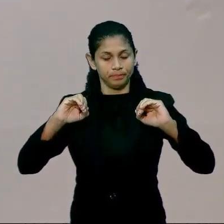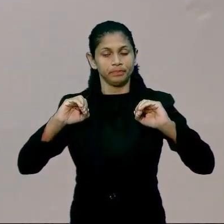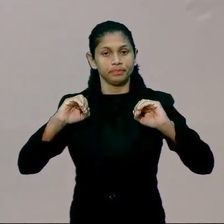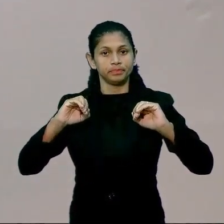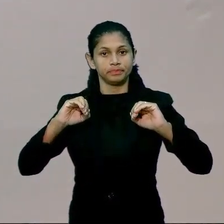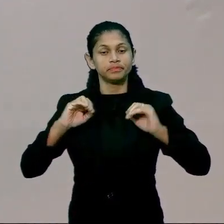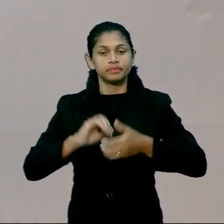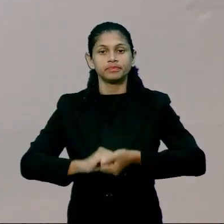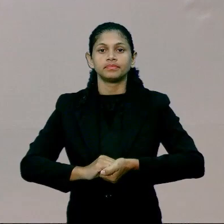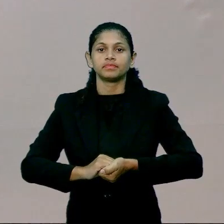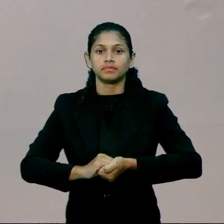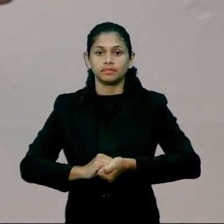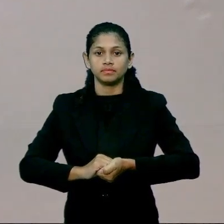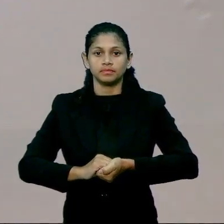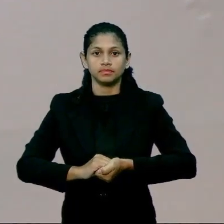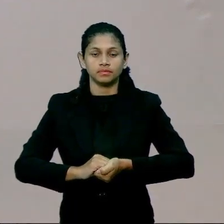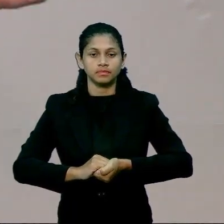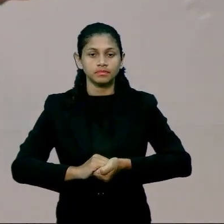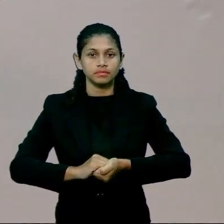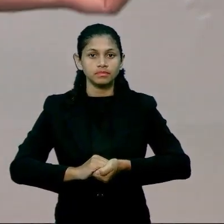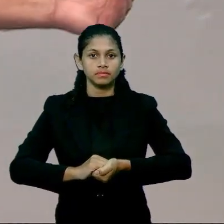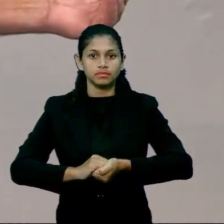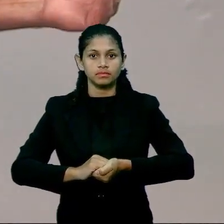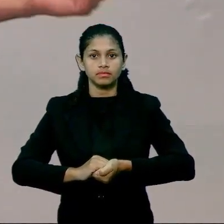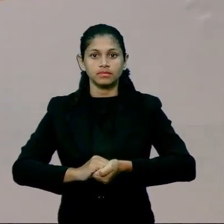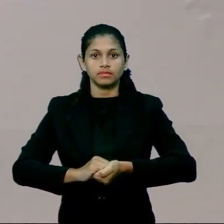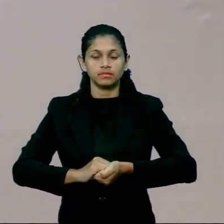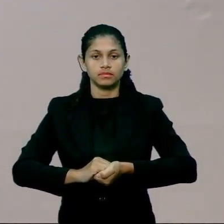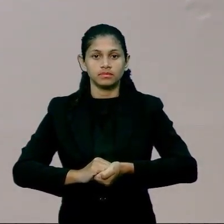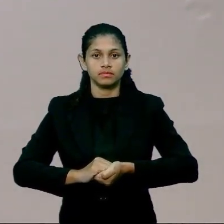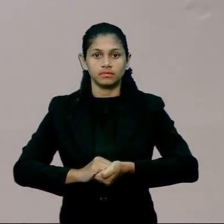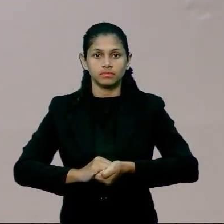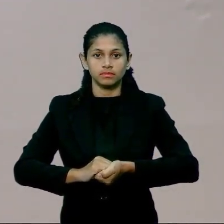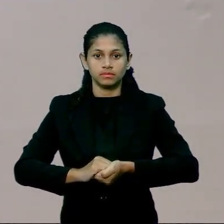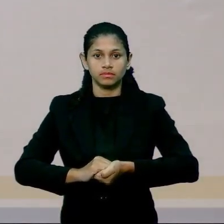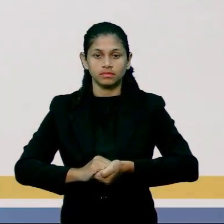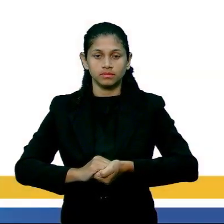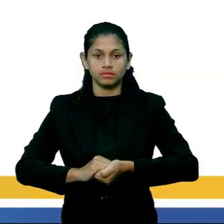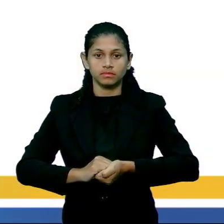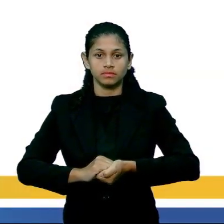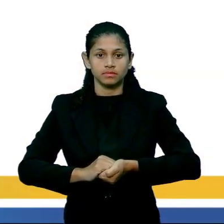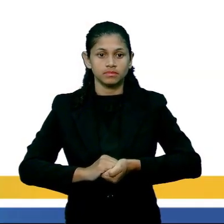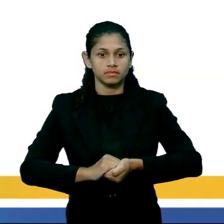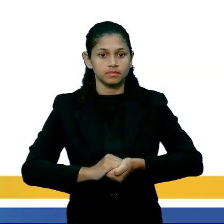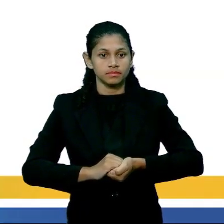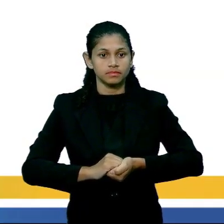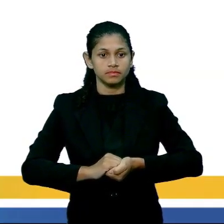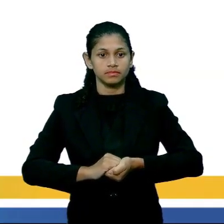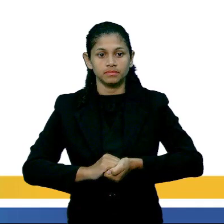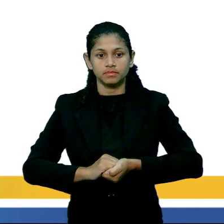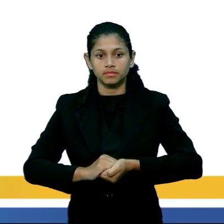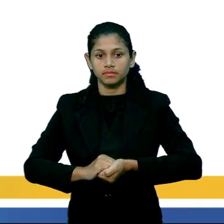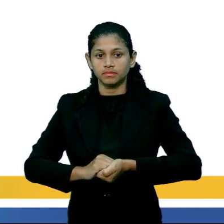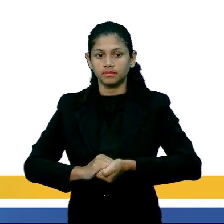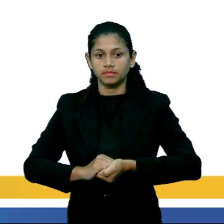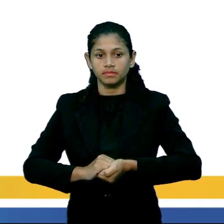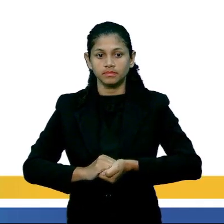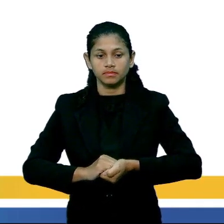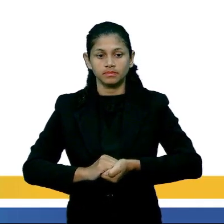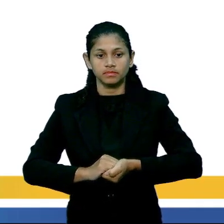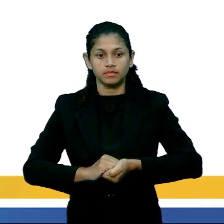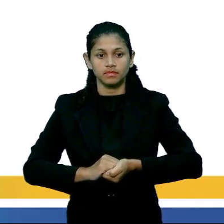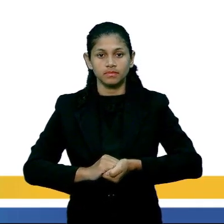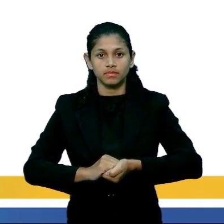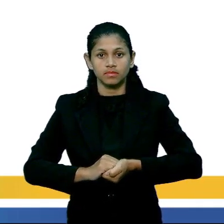um jogador e a altura do outro e assim sucessivamente até o final tudo bem Então olha aí vamos pegar